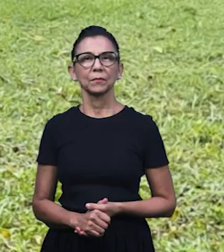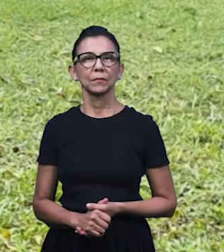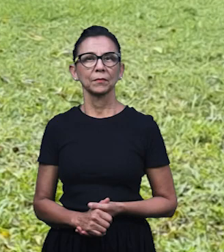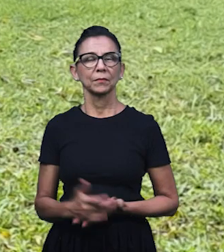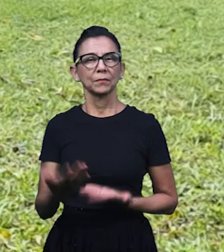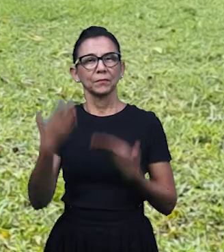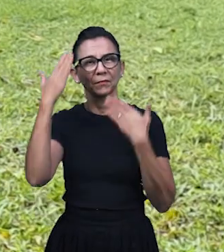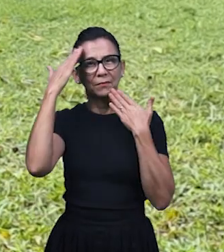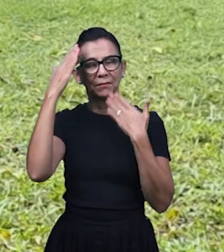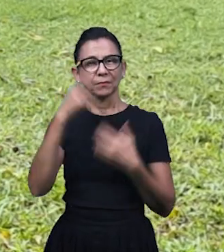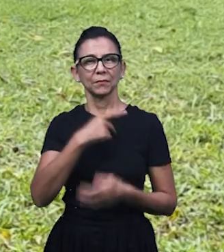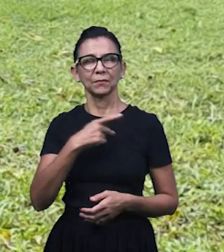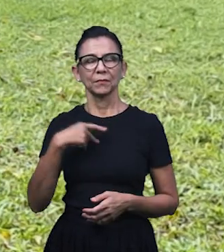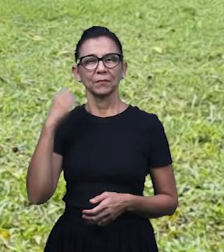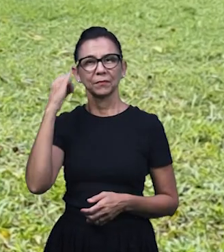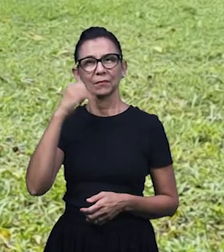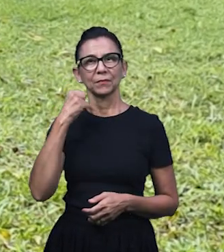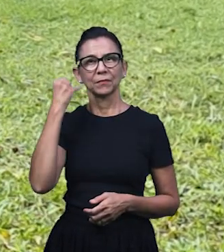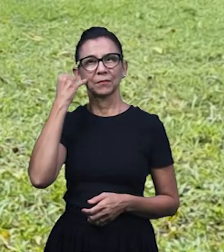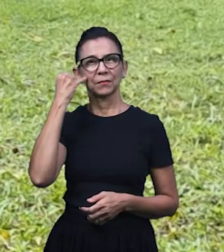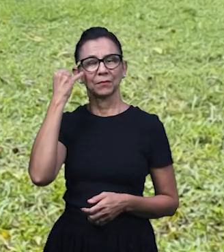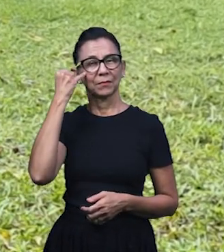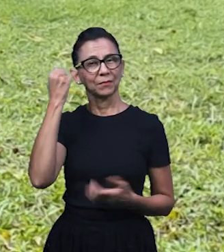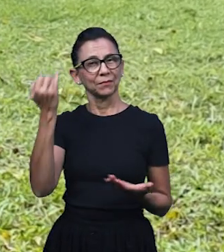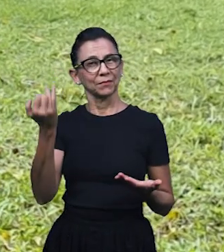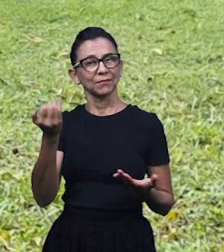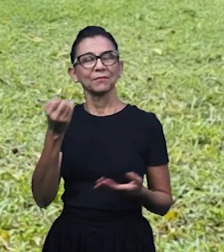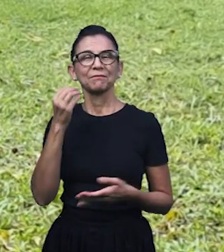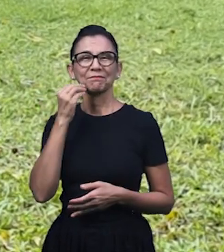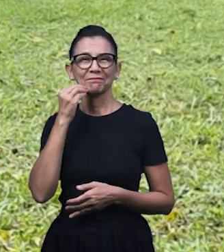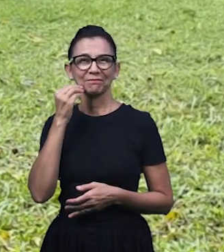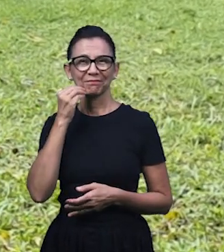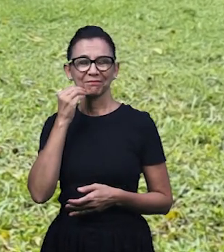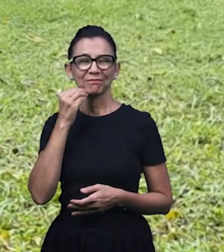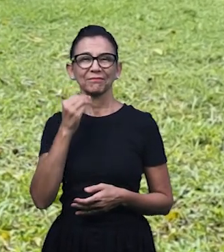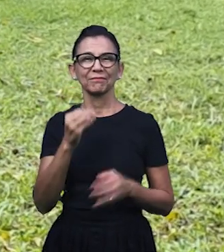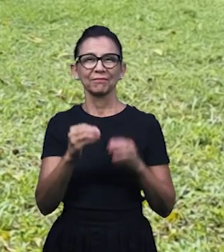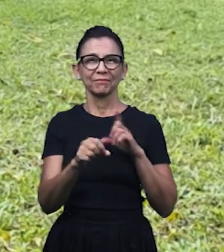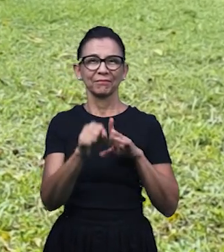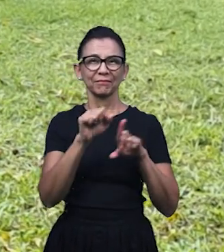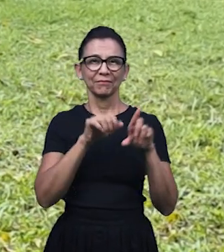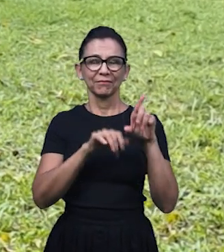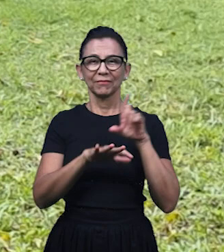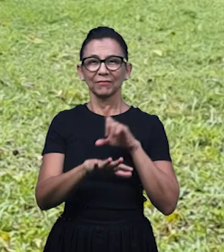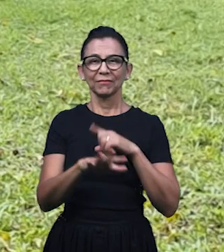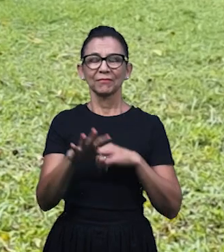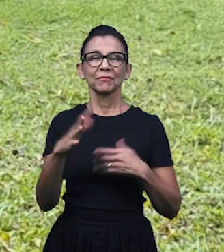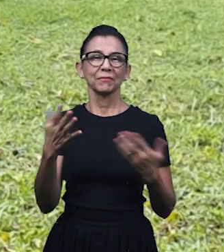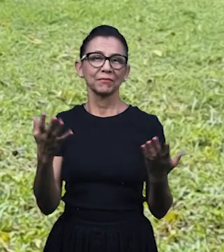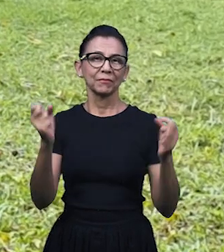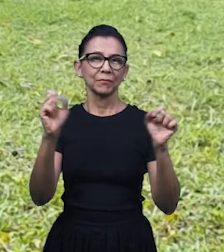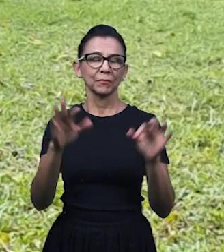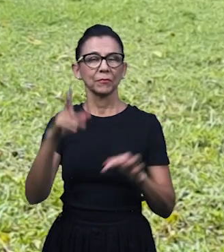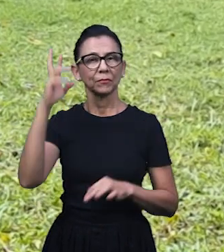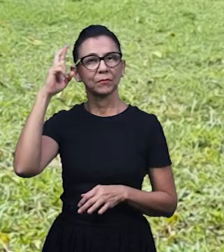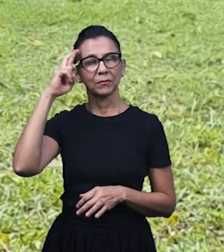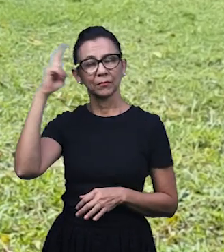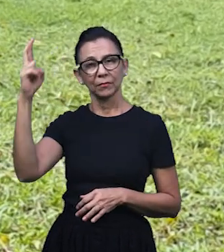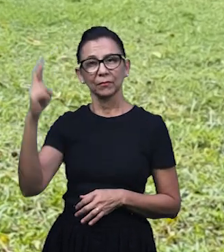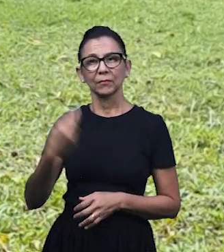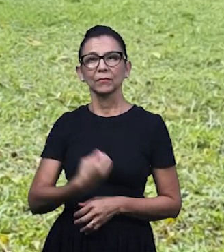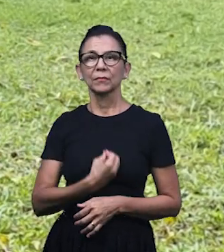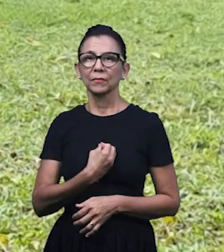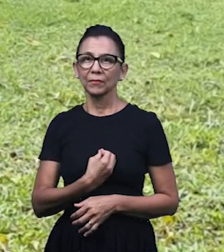Nós queremos agradecer Pastor Josias mais uma vez pela oportunidade de compartilhar aquilo que Deus tem operado na vida dos